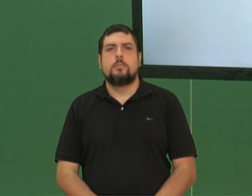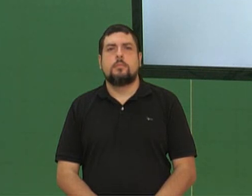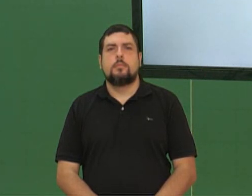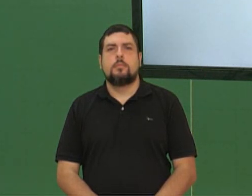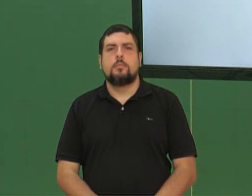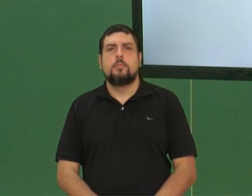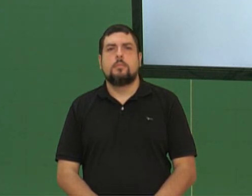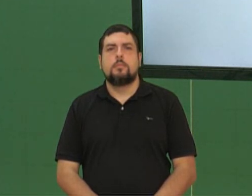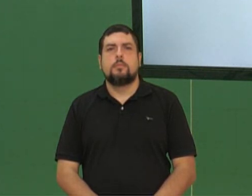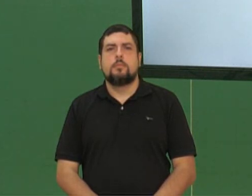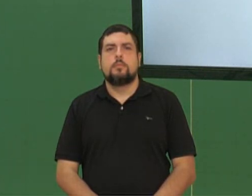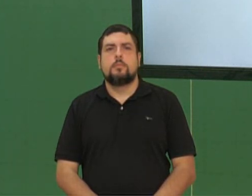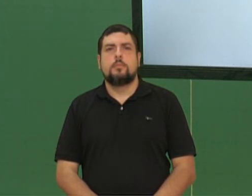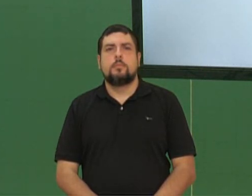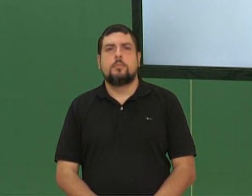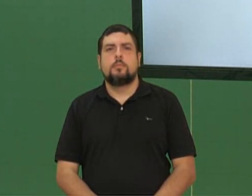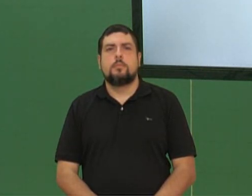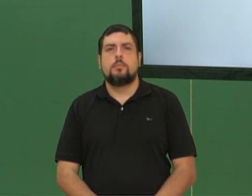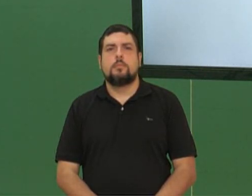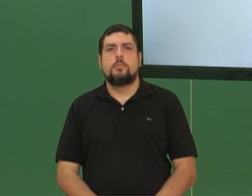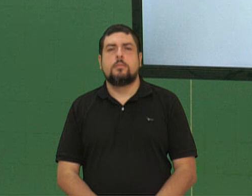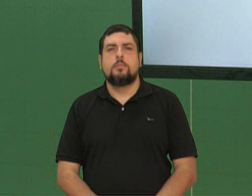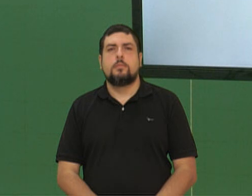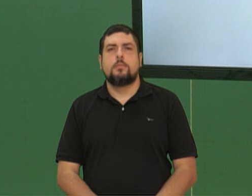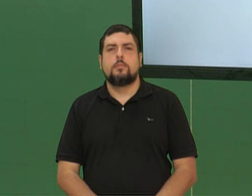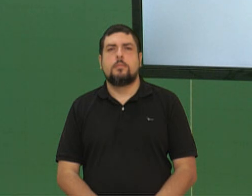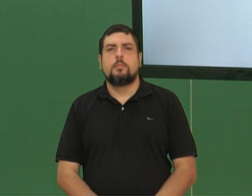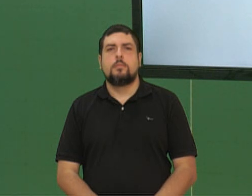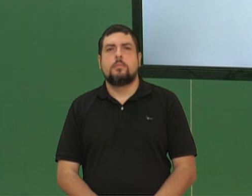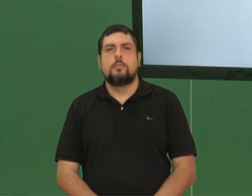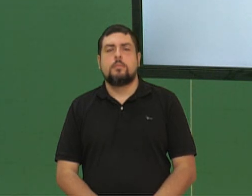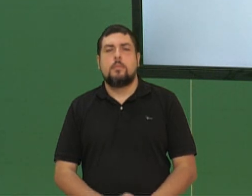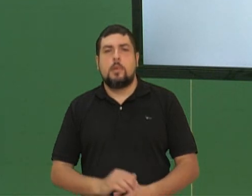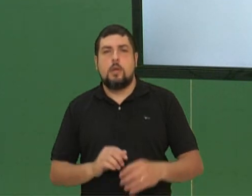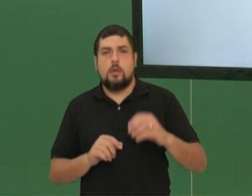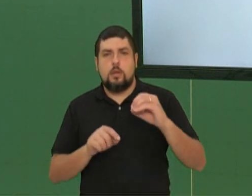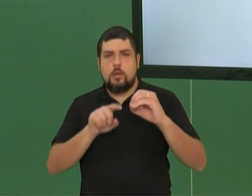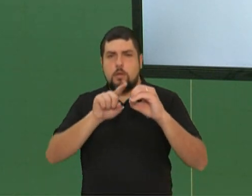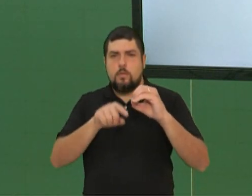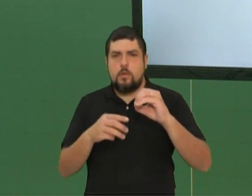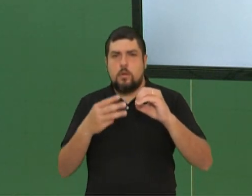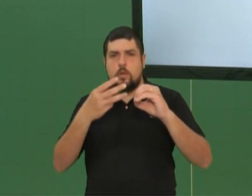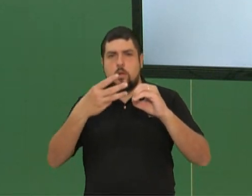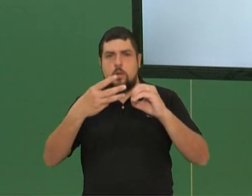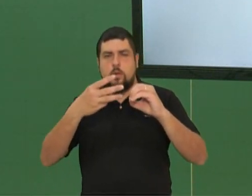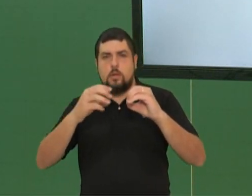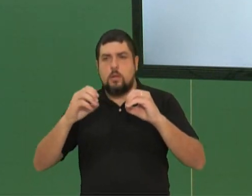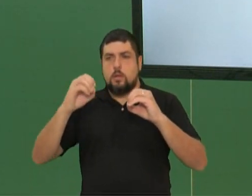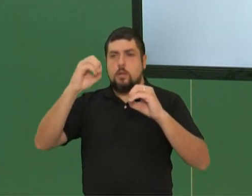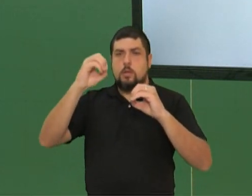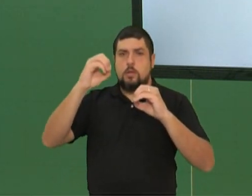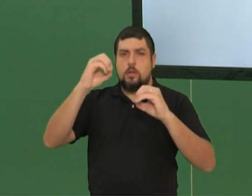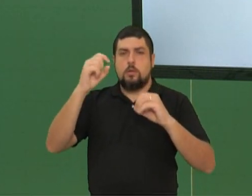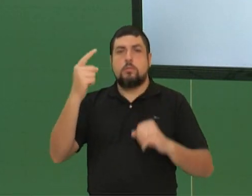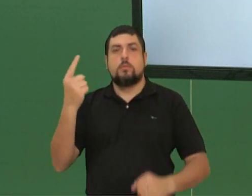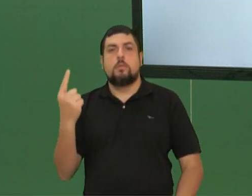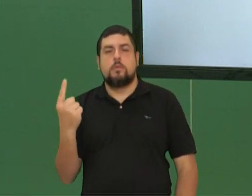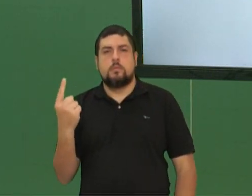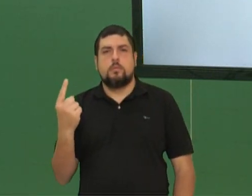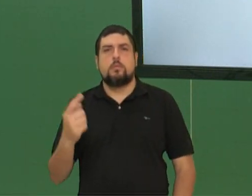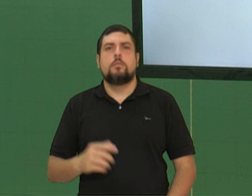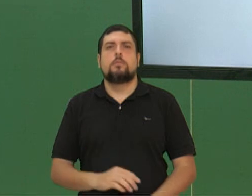1 mais 1 dá 0. Então, 0,3 elevado a 0 dá 1. Então, f de menos